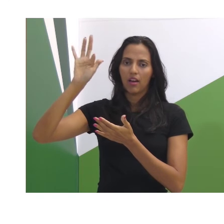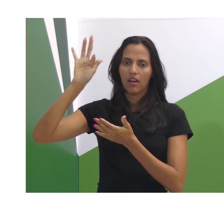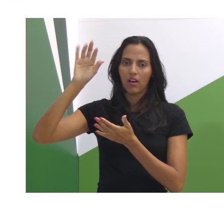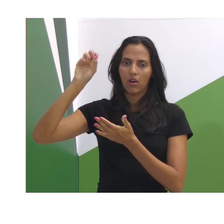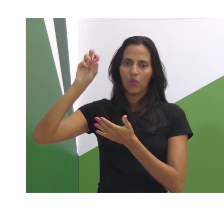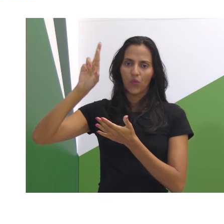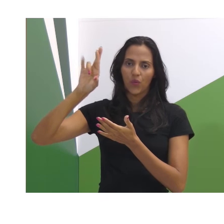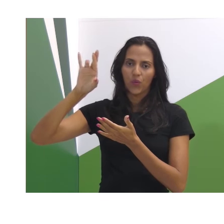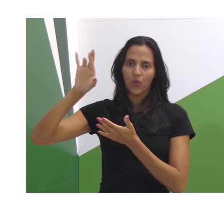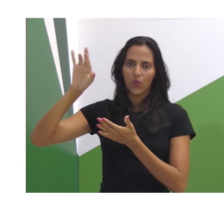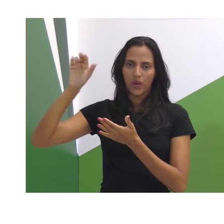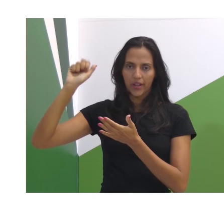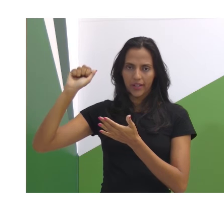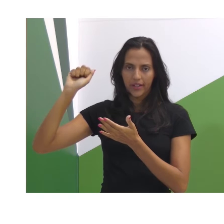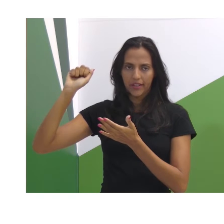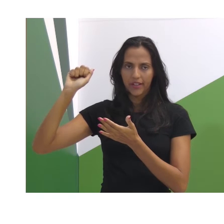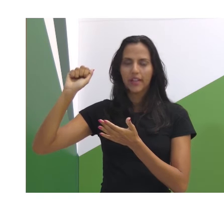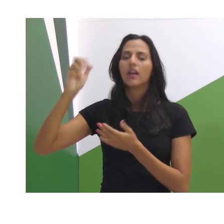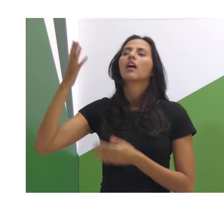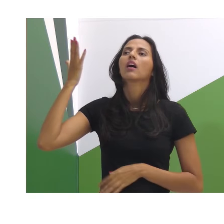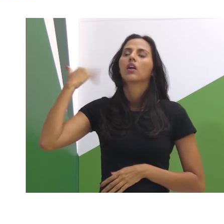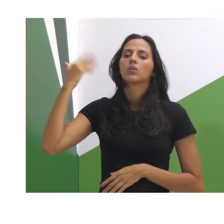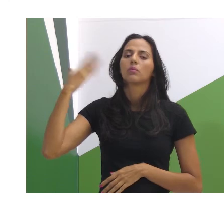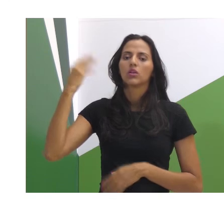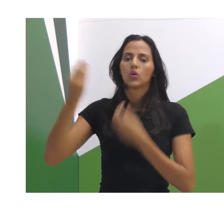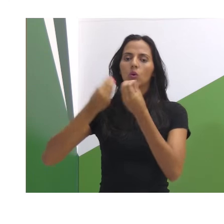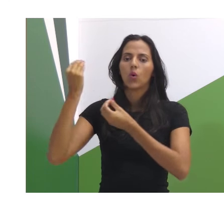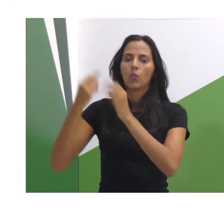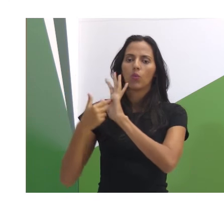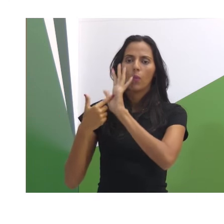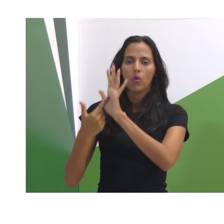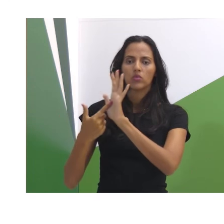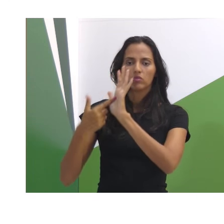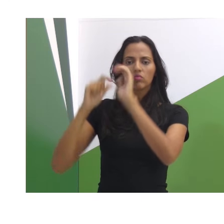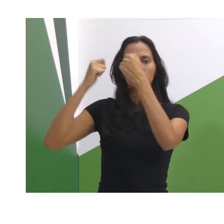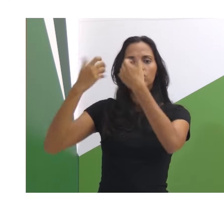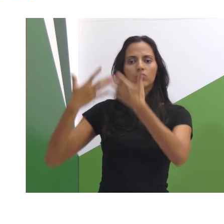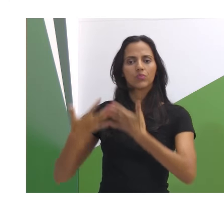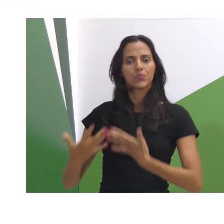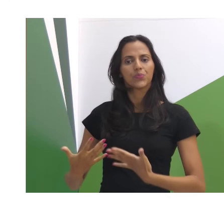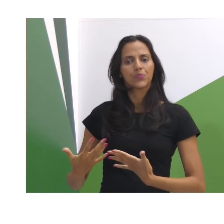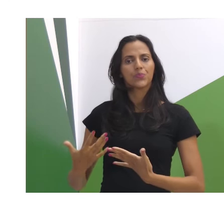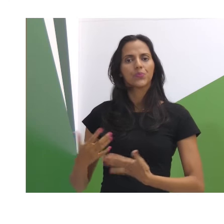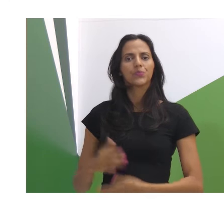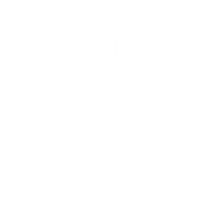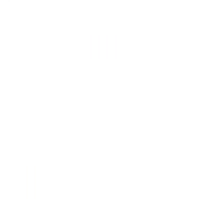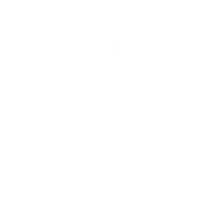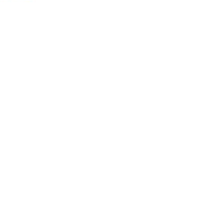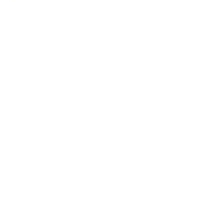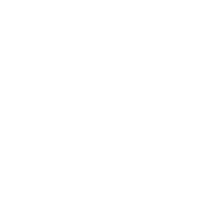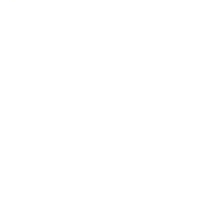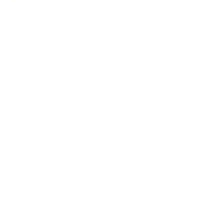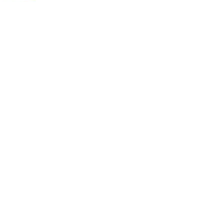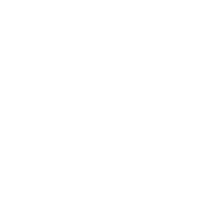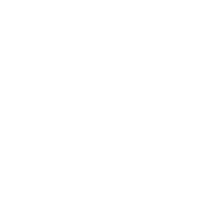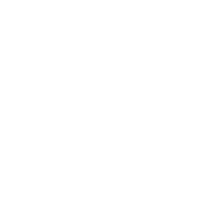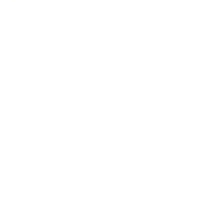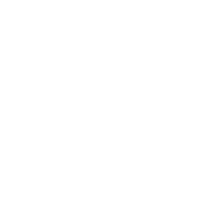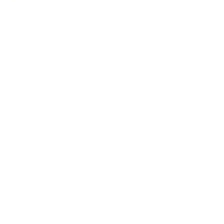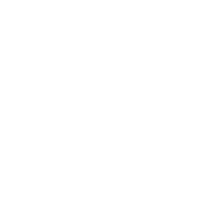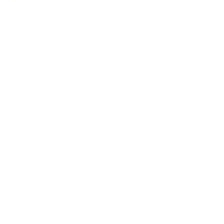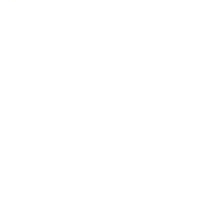na época para vocês. Vou colocar uma transcrição para que vocês entendam. Vocês têm um contato com